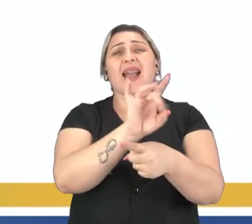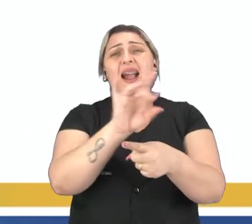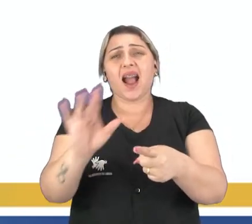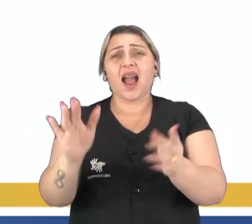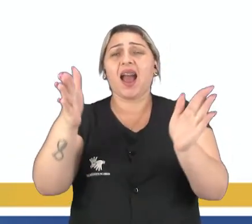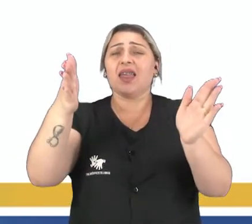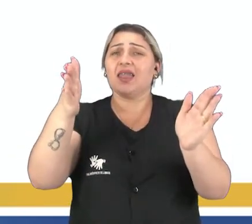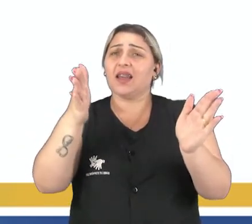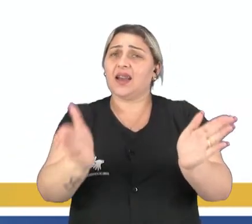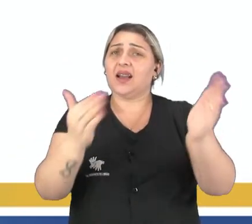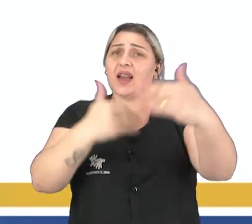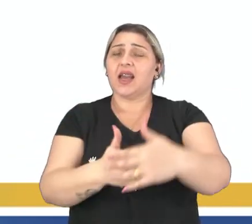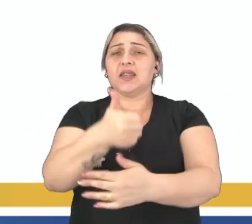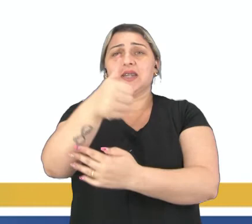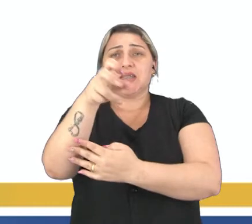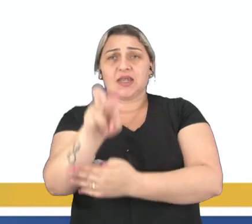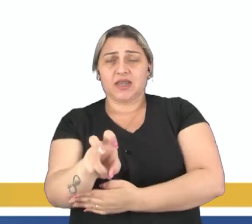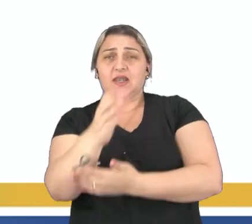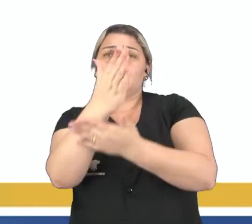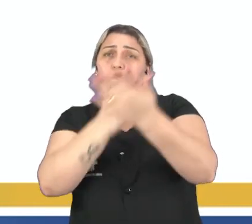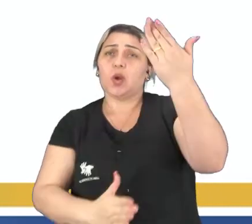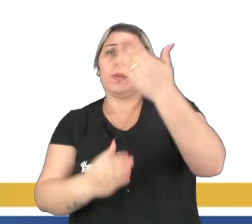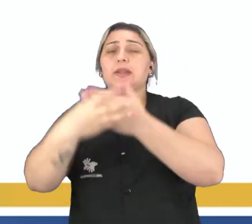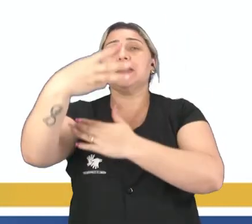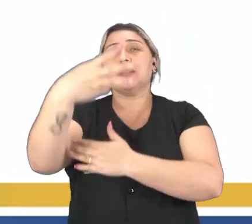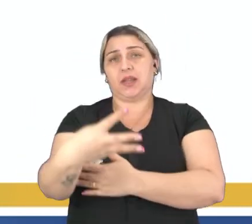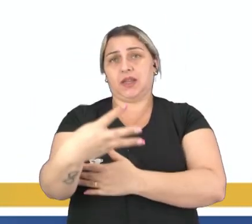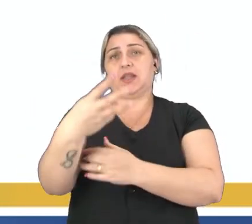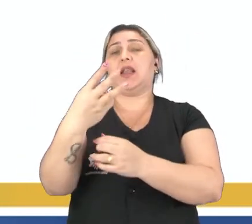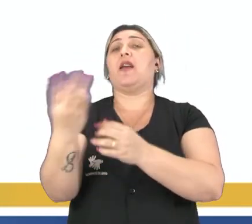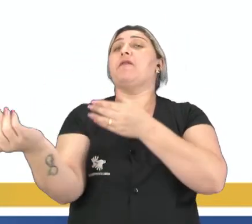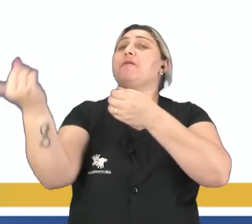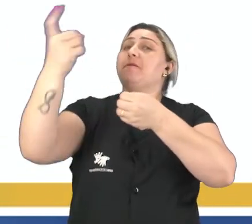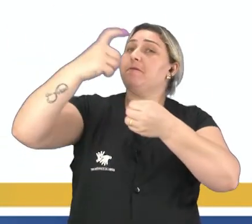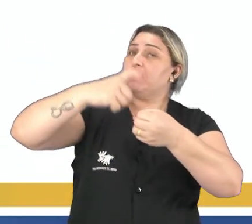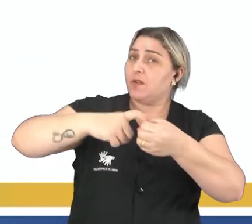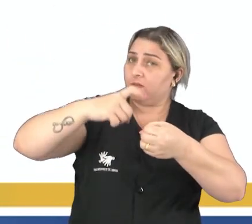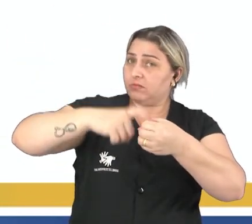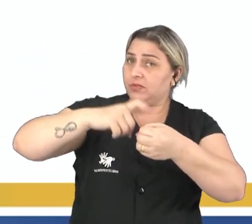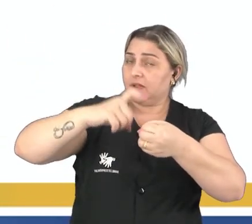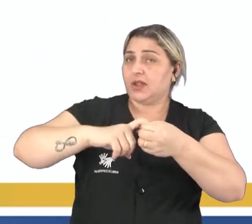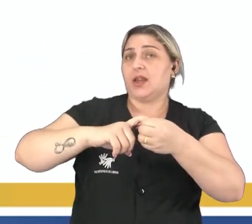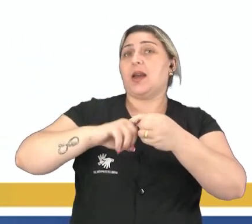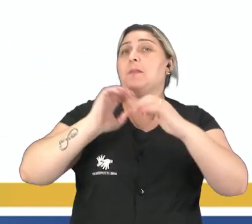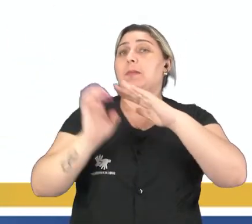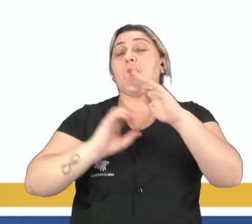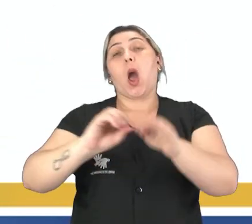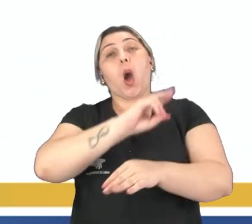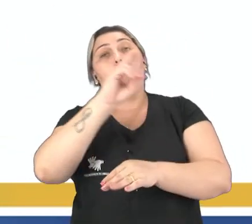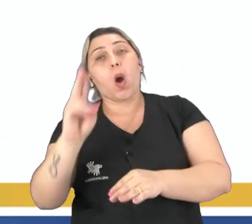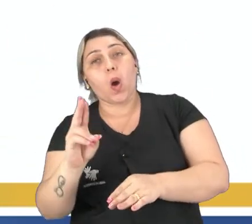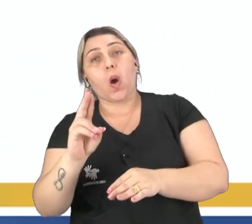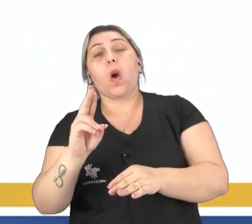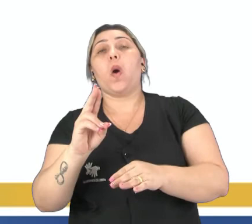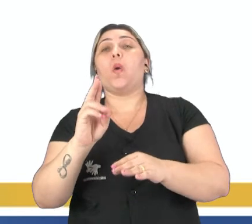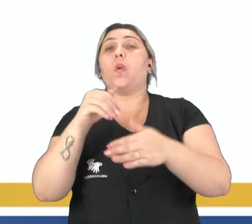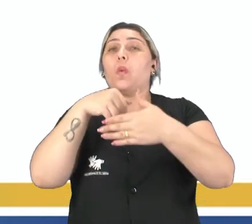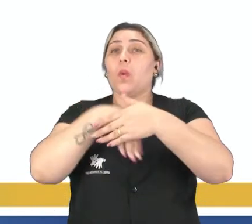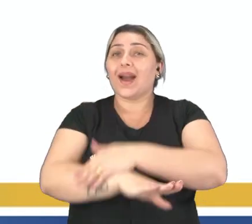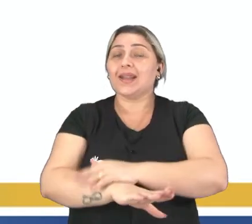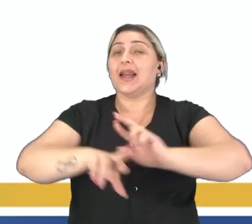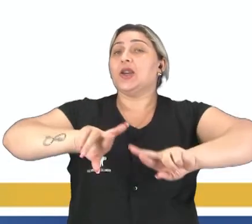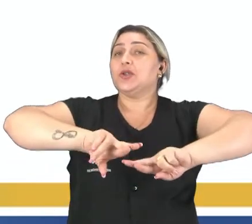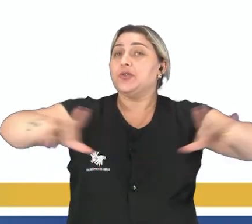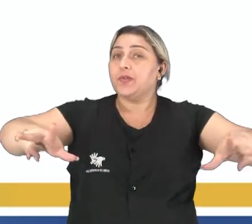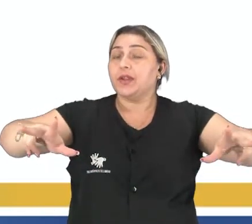e sobrarão 3, que provavelmente serão encaminhados em pacote à parte. Esses 3 livros, posso